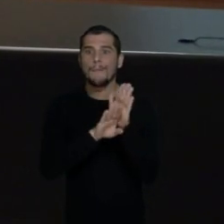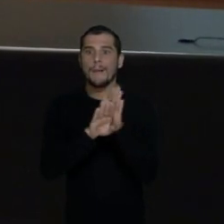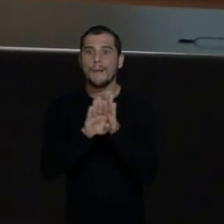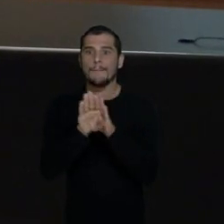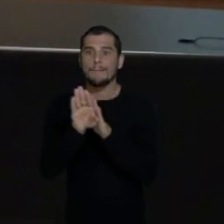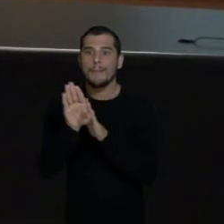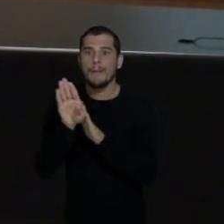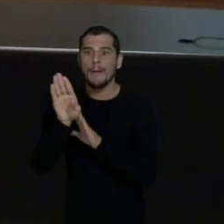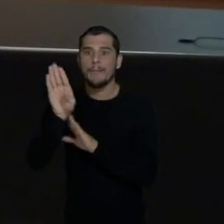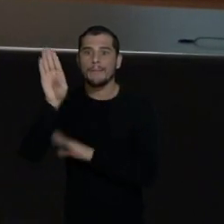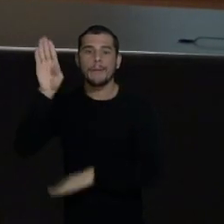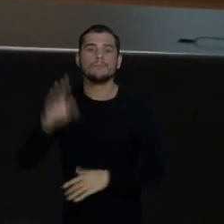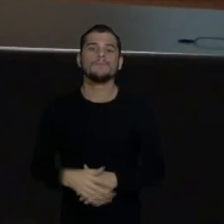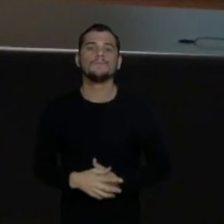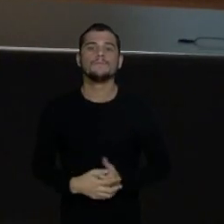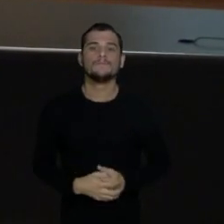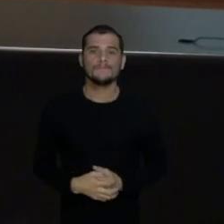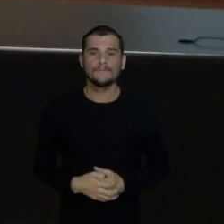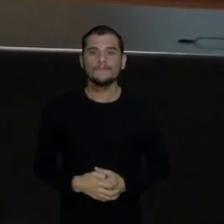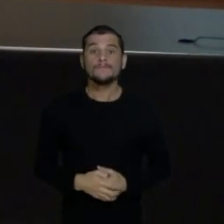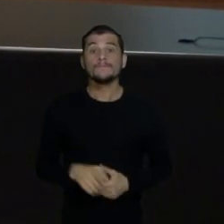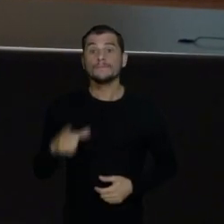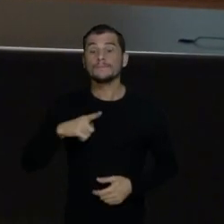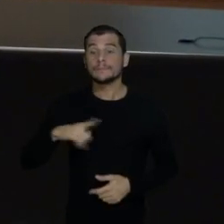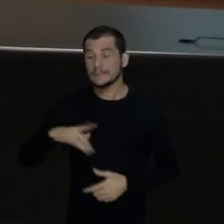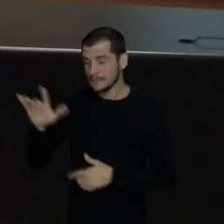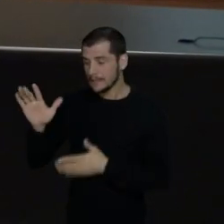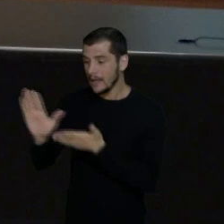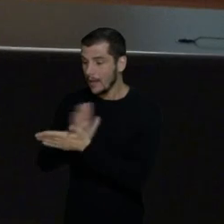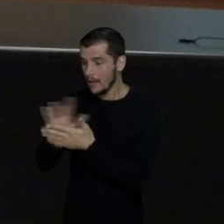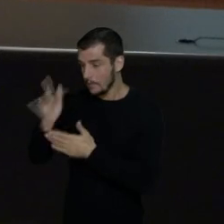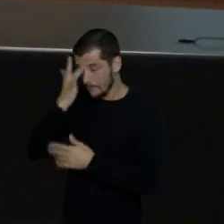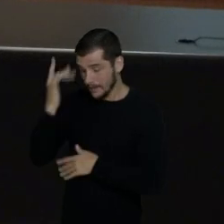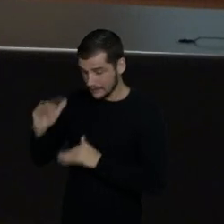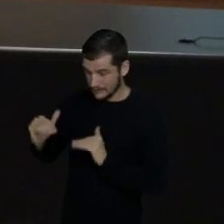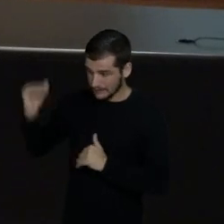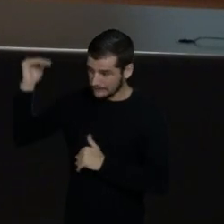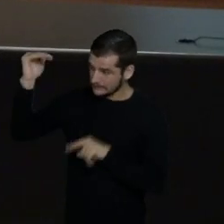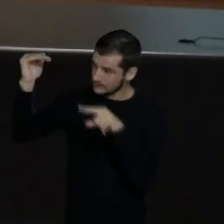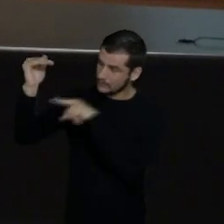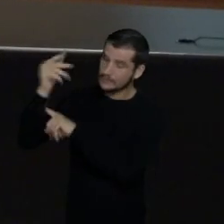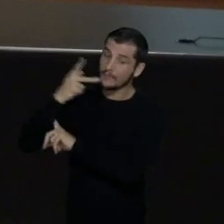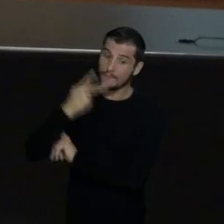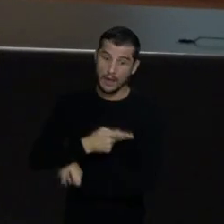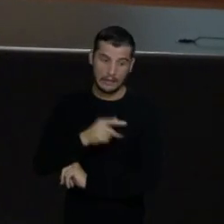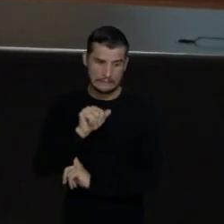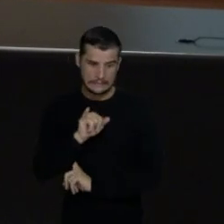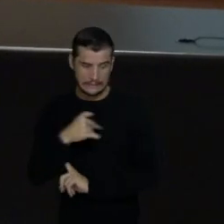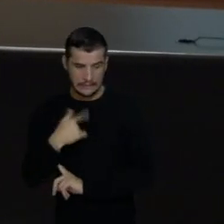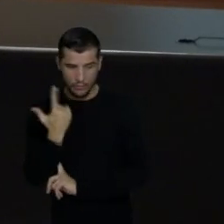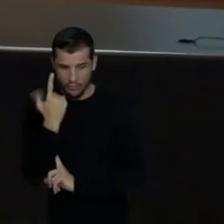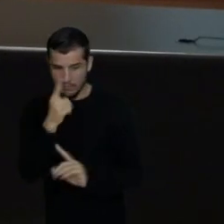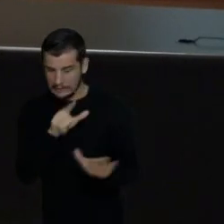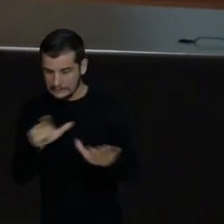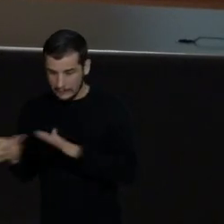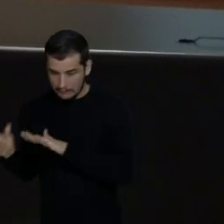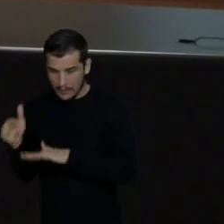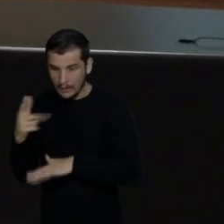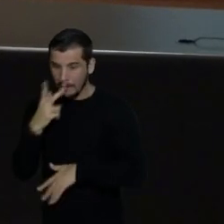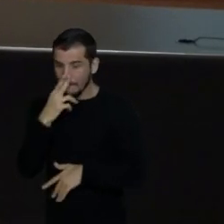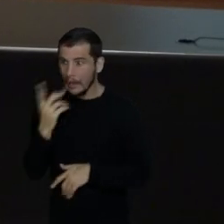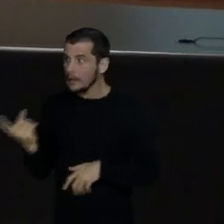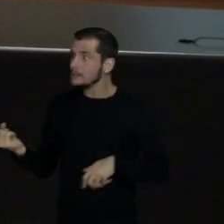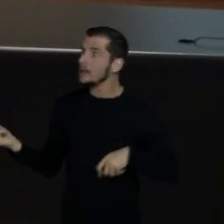relatos de de disléxicos adultos que falam pra gente o seguinte Olha se eu fico uma semana sem ler É como se eu voltasse